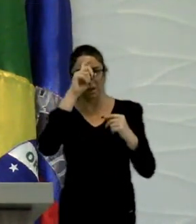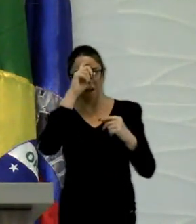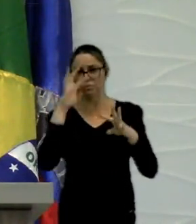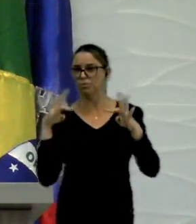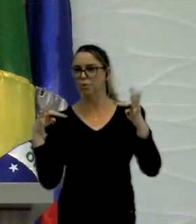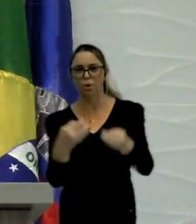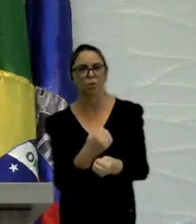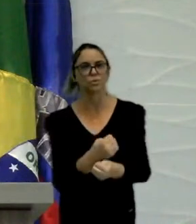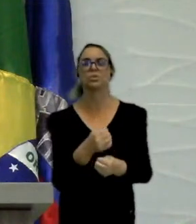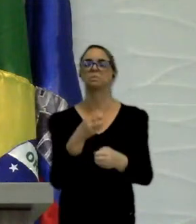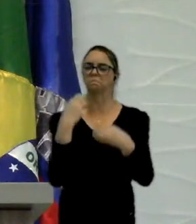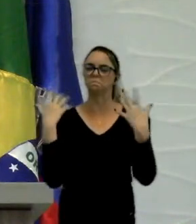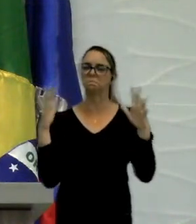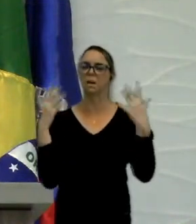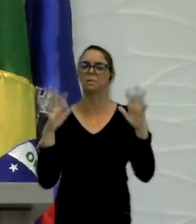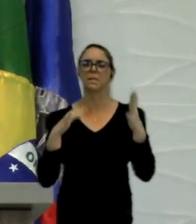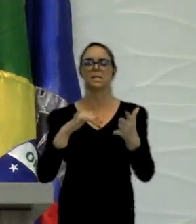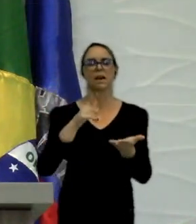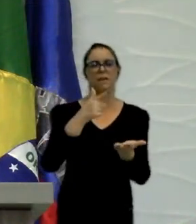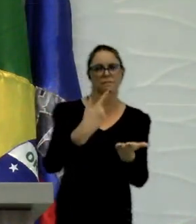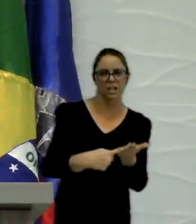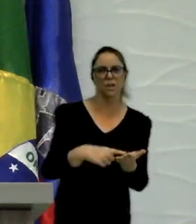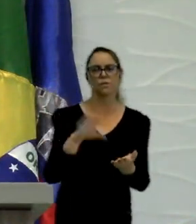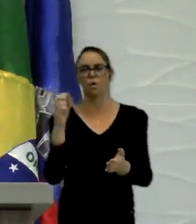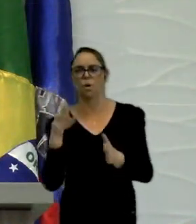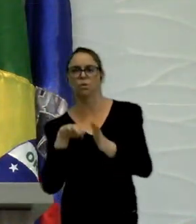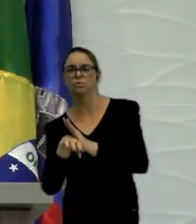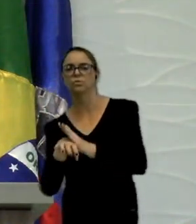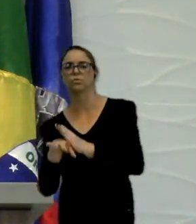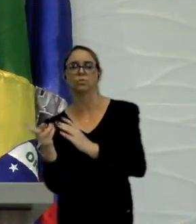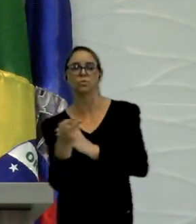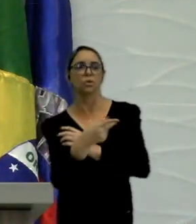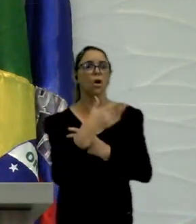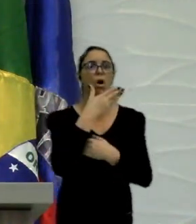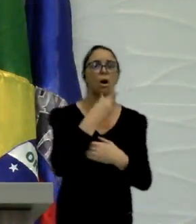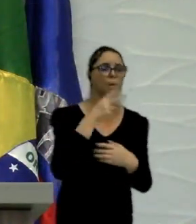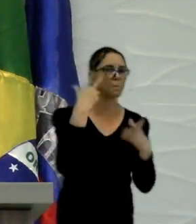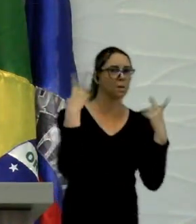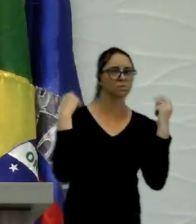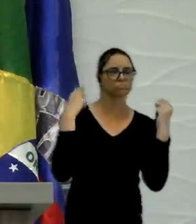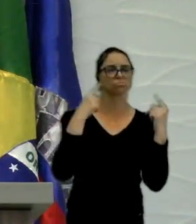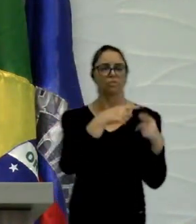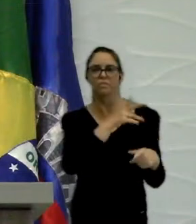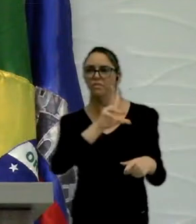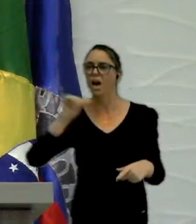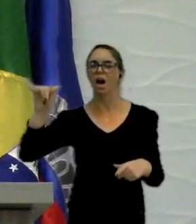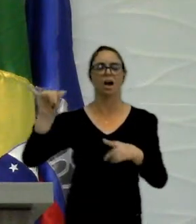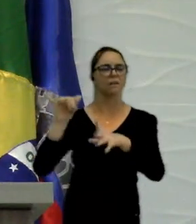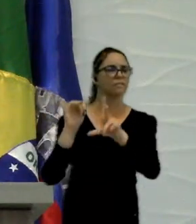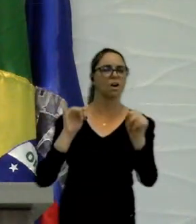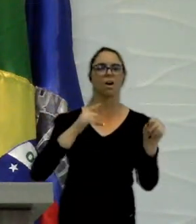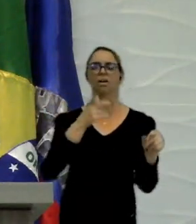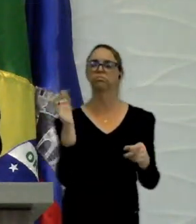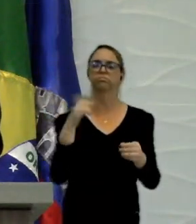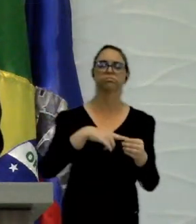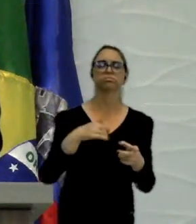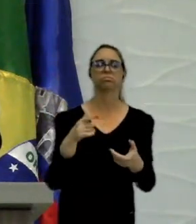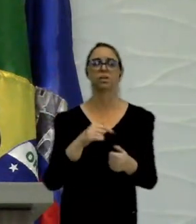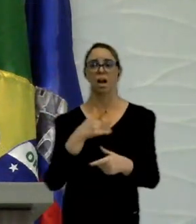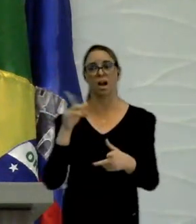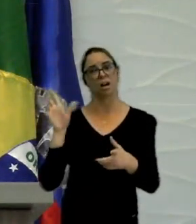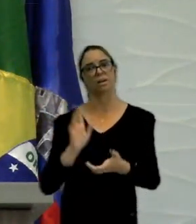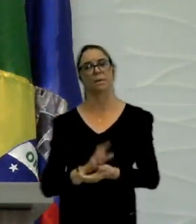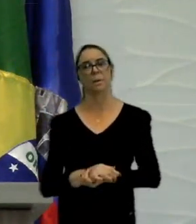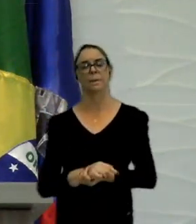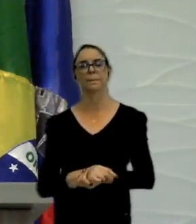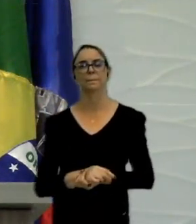efetivos, contratados, porque de fato, às vezes, até em contraturno, vai trabalhar para favorecer e buscar o povo de alta nas cidades aí